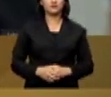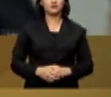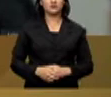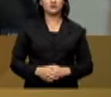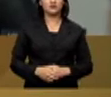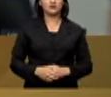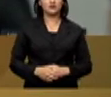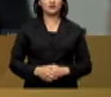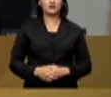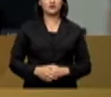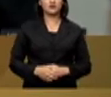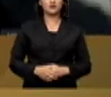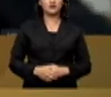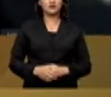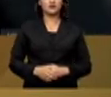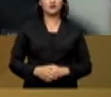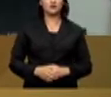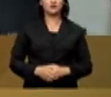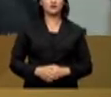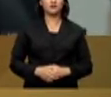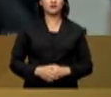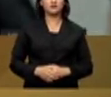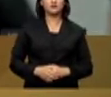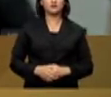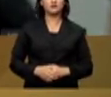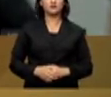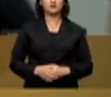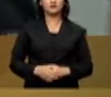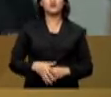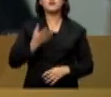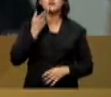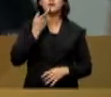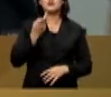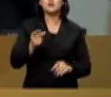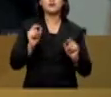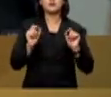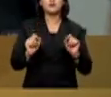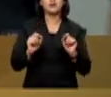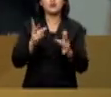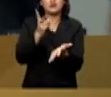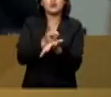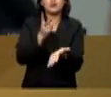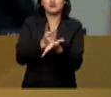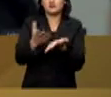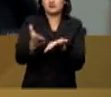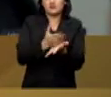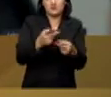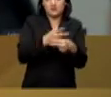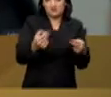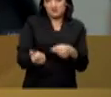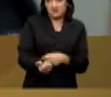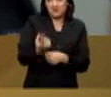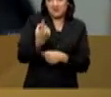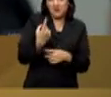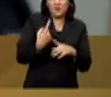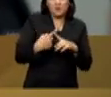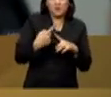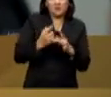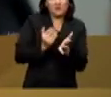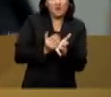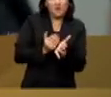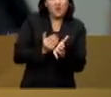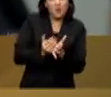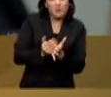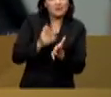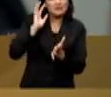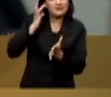ela termina, mesmo se lançando um efeito prospectivo, ela lança luzes ao passado e modifica fatos anteriores,